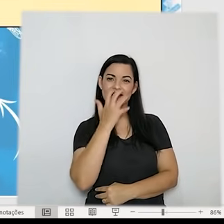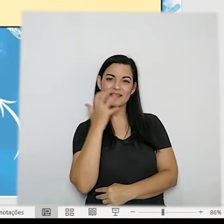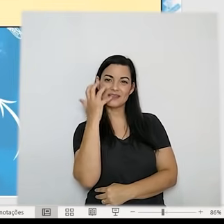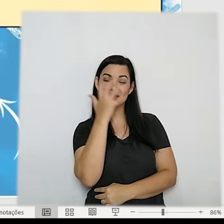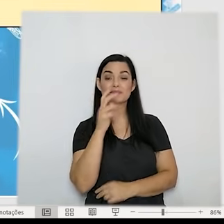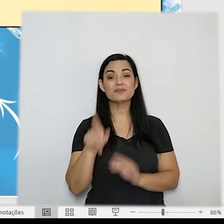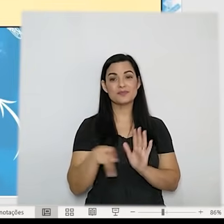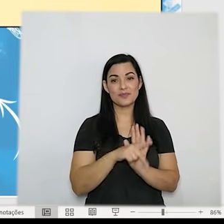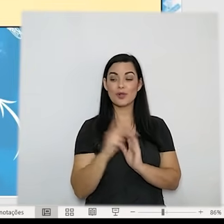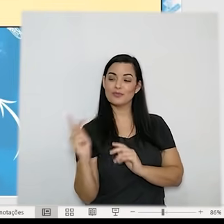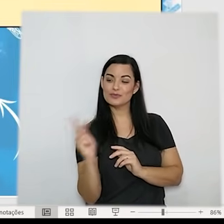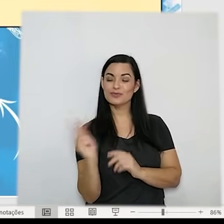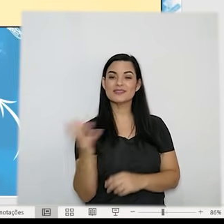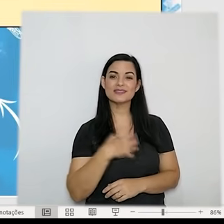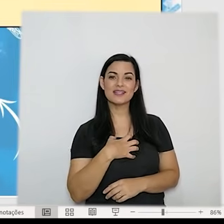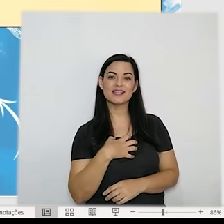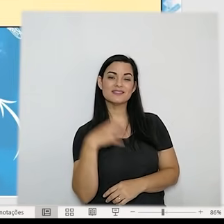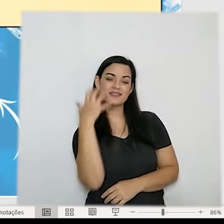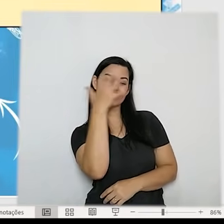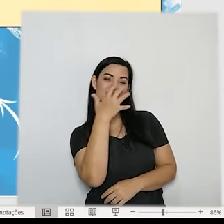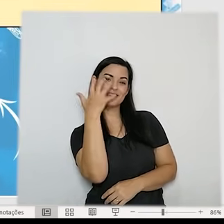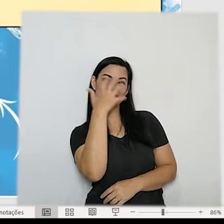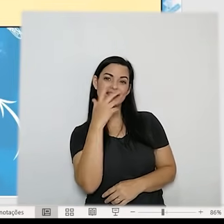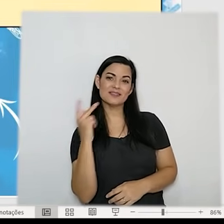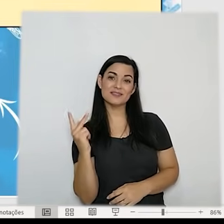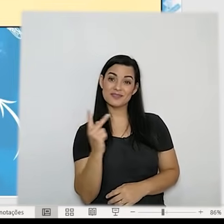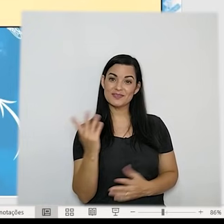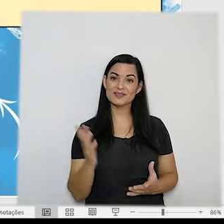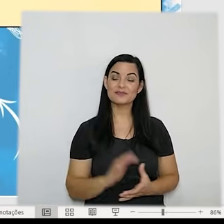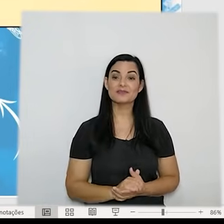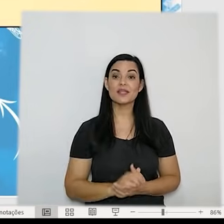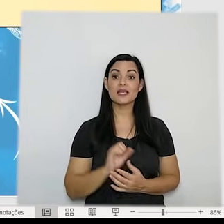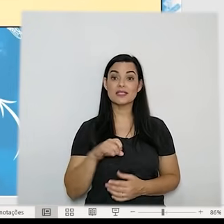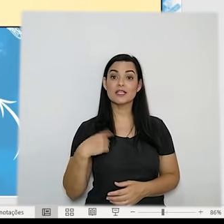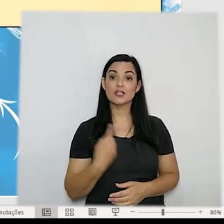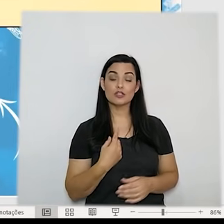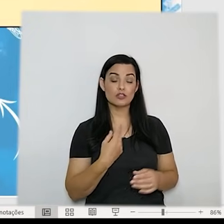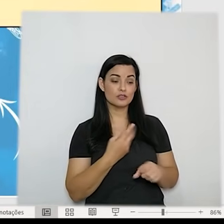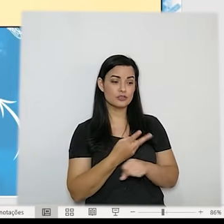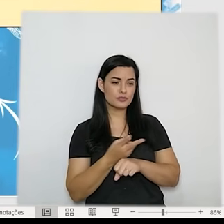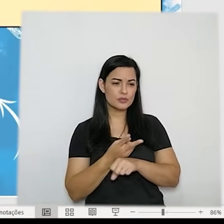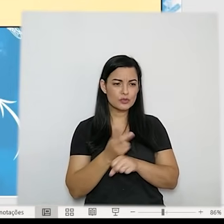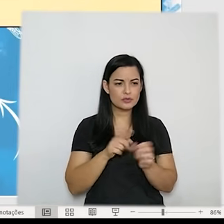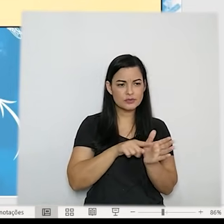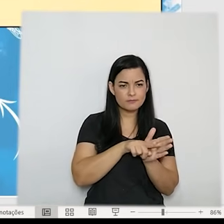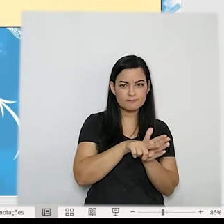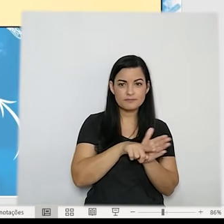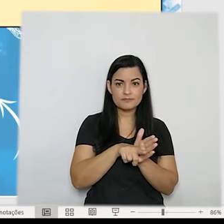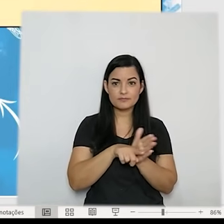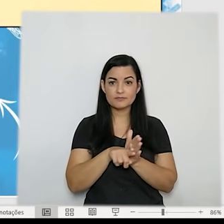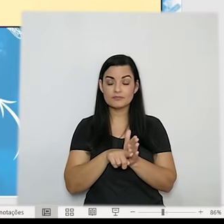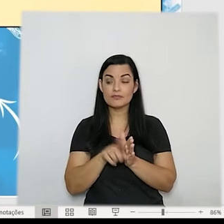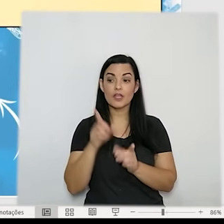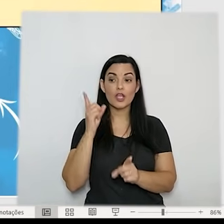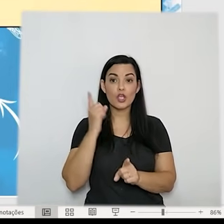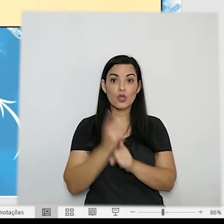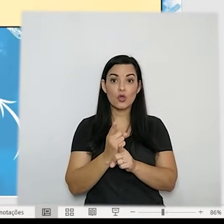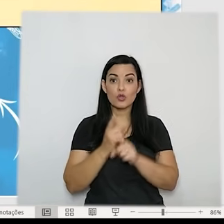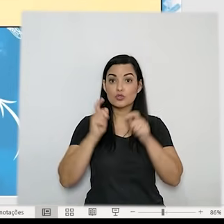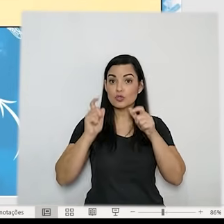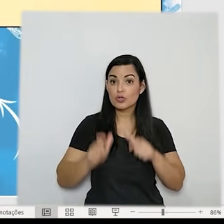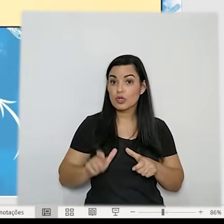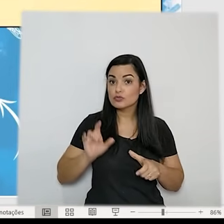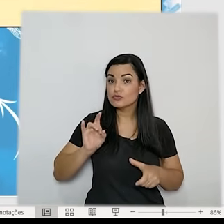nós fazemos essa busca, essa pesquisa, nós não temos apenas a localização dos